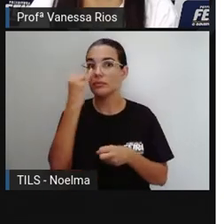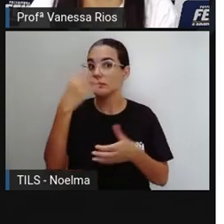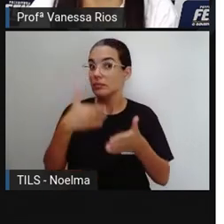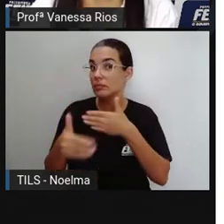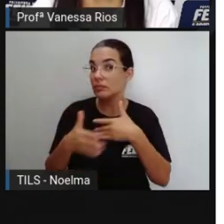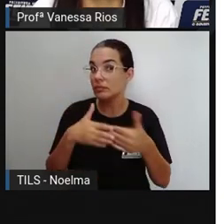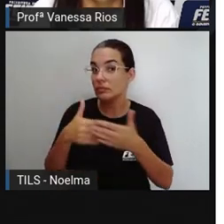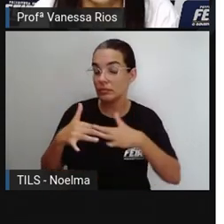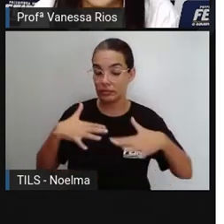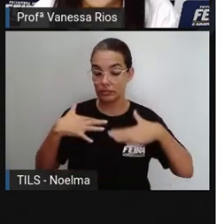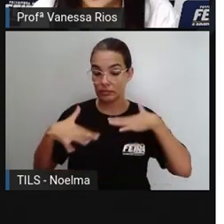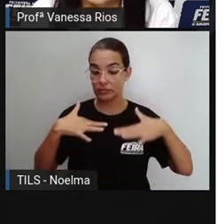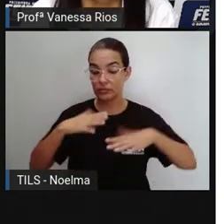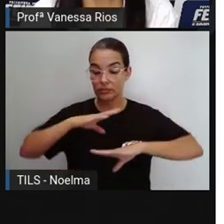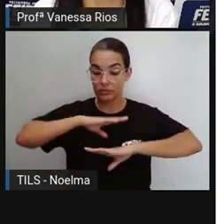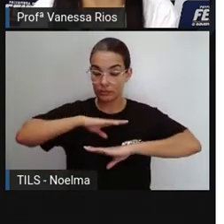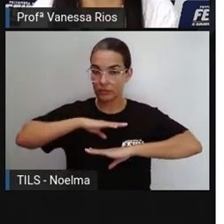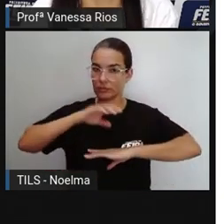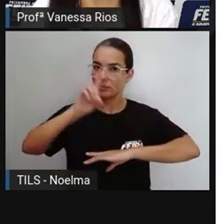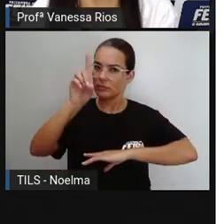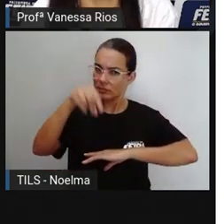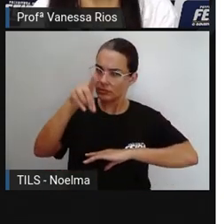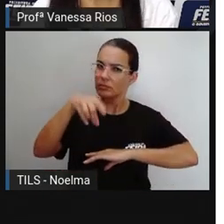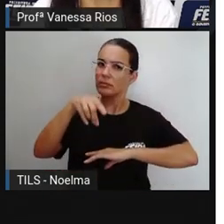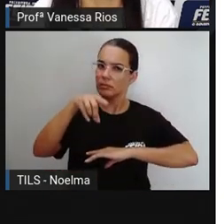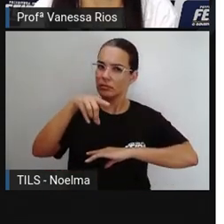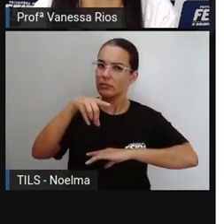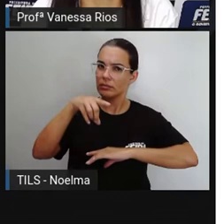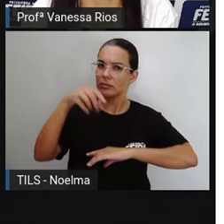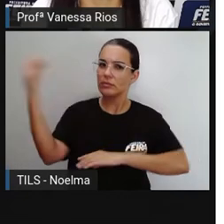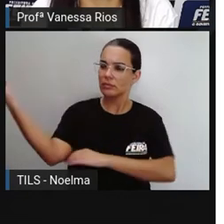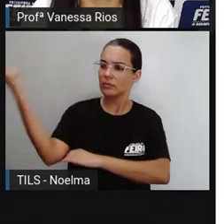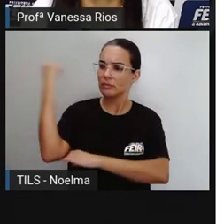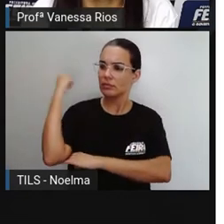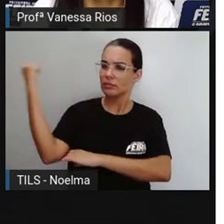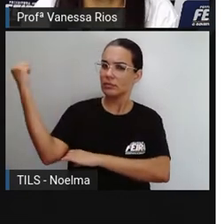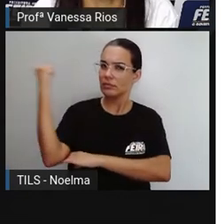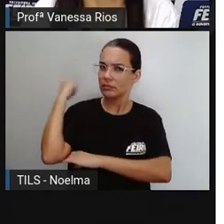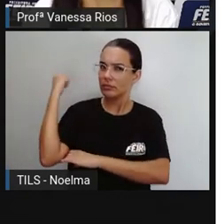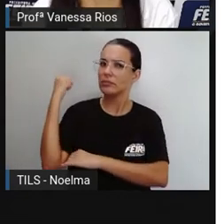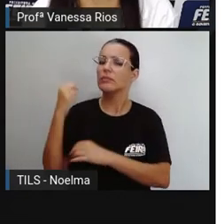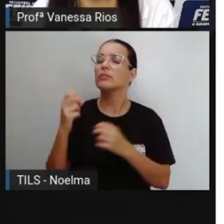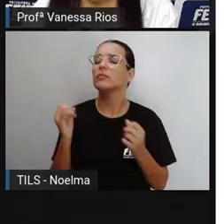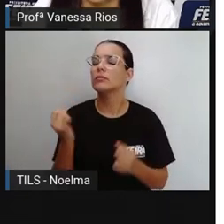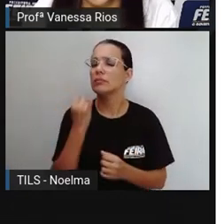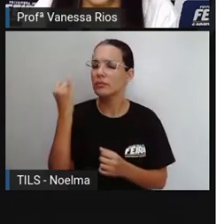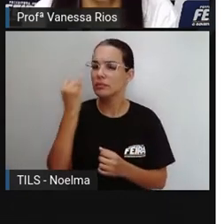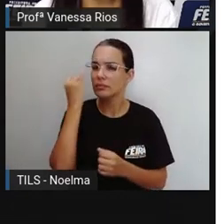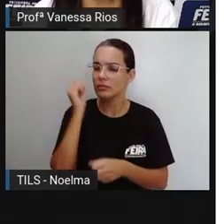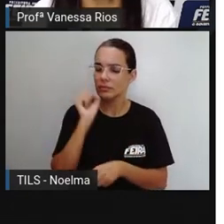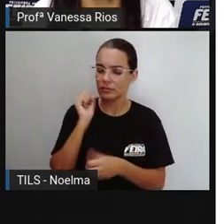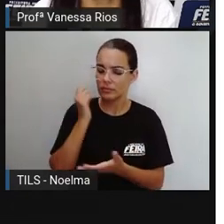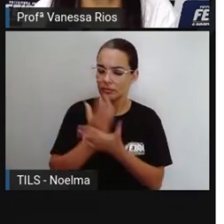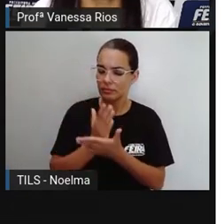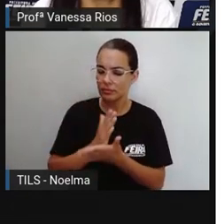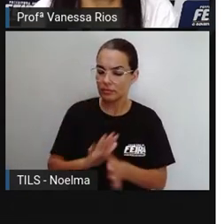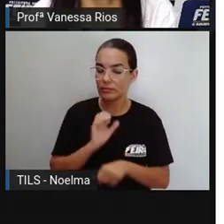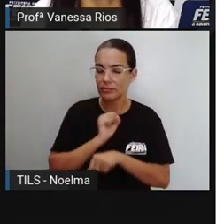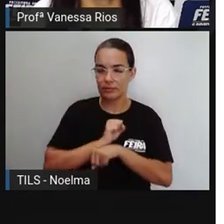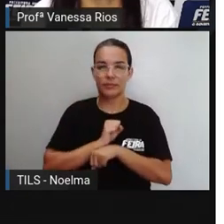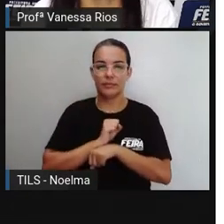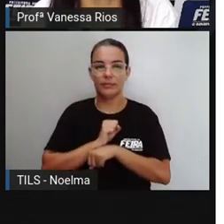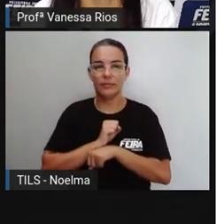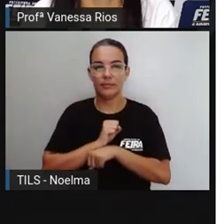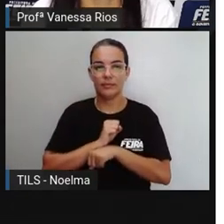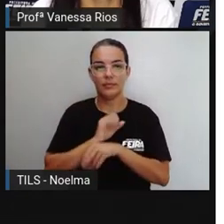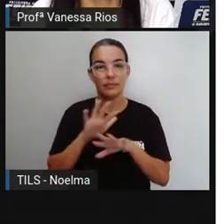qualquer forma de movimentar o corpo se torna aí uma atividade importante para combater o sedentarismo.